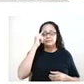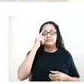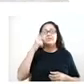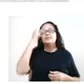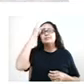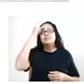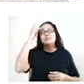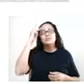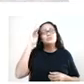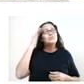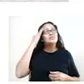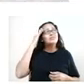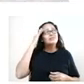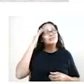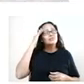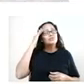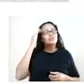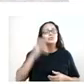As pessoas entendiam